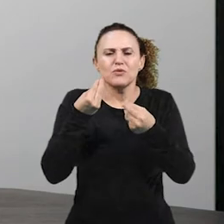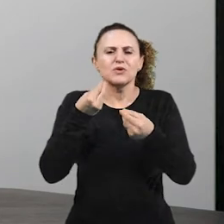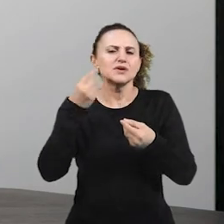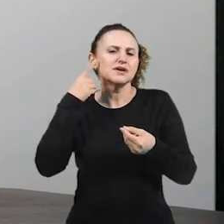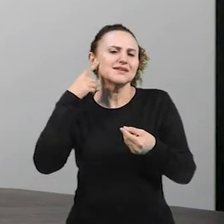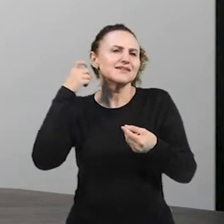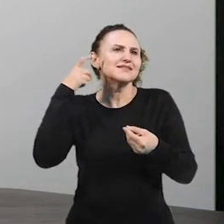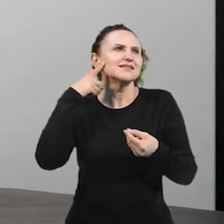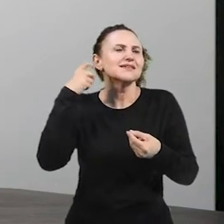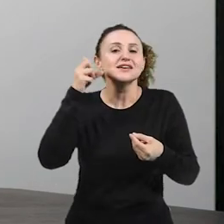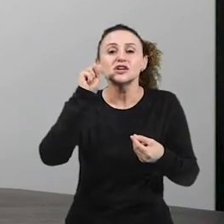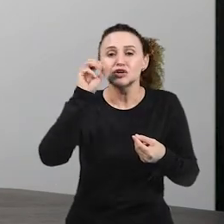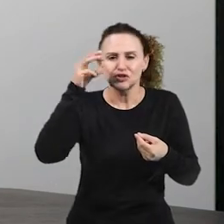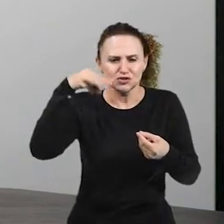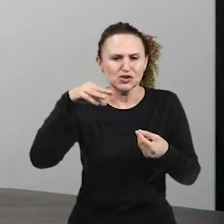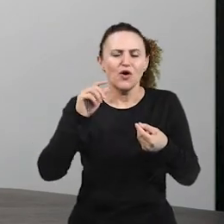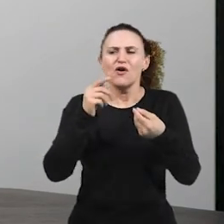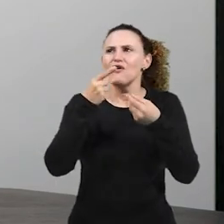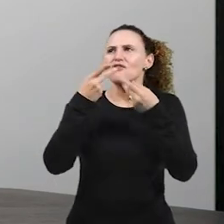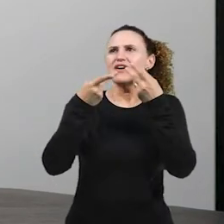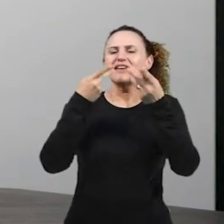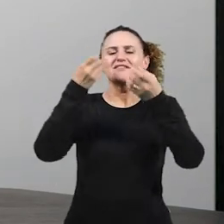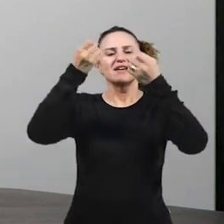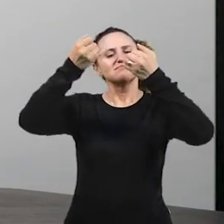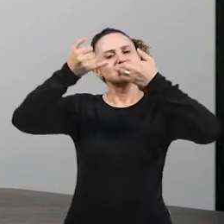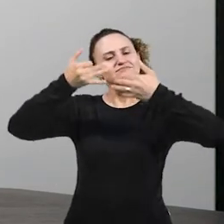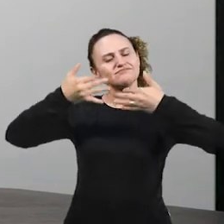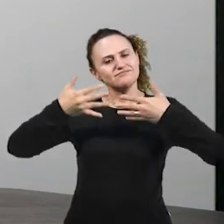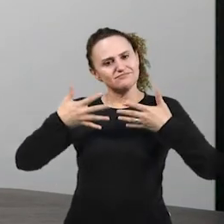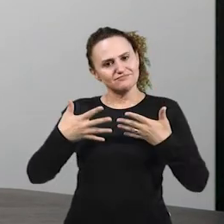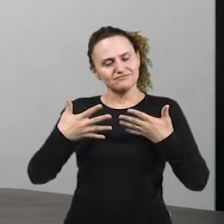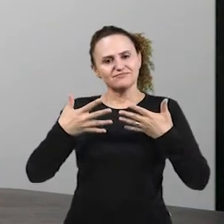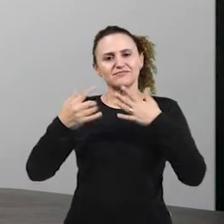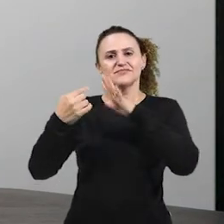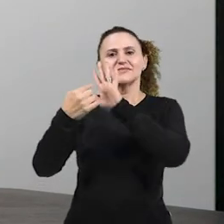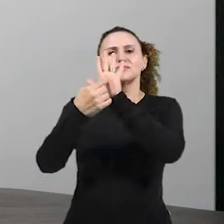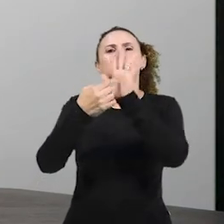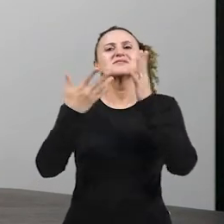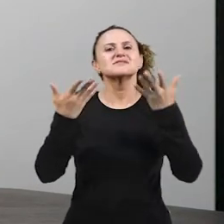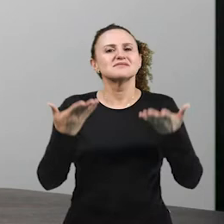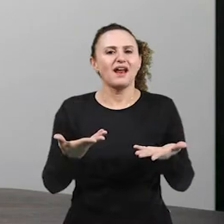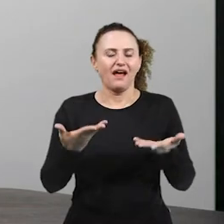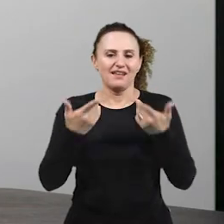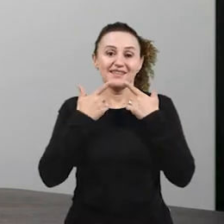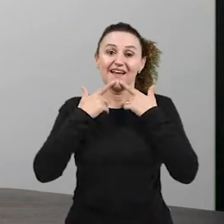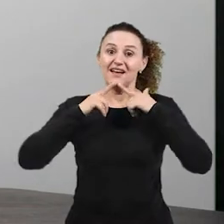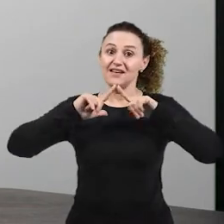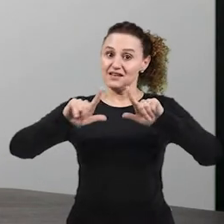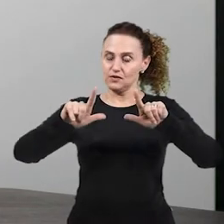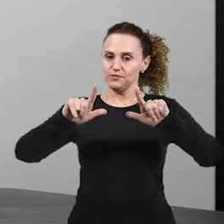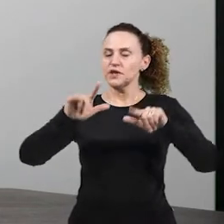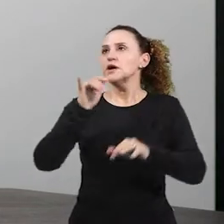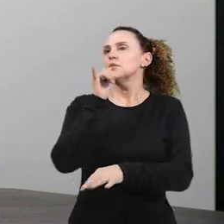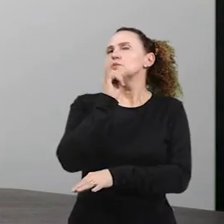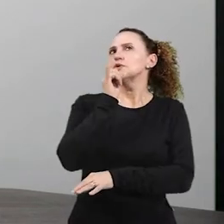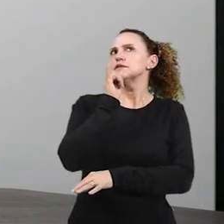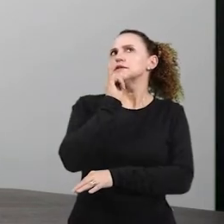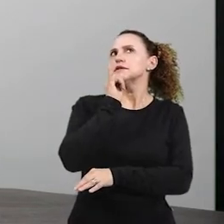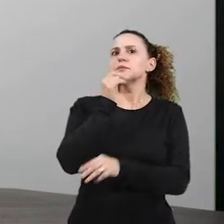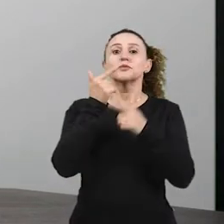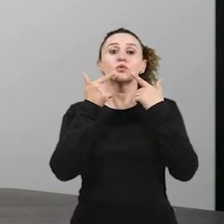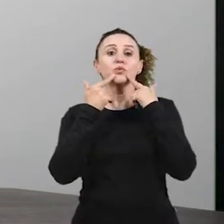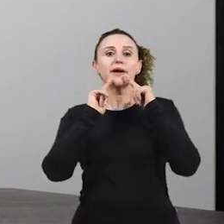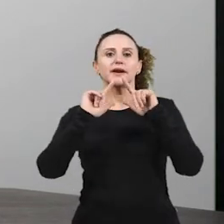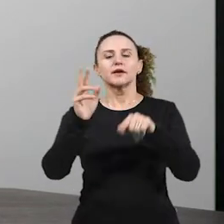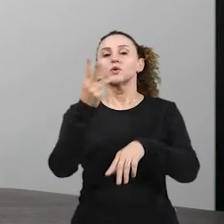na fala vai se comportar na estrutura da língua então quando a gente estuda uma língua estrangeira por